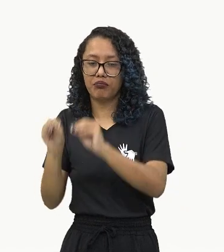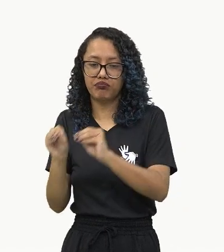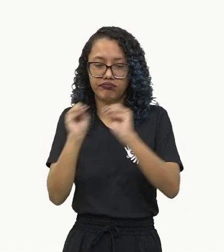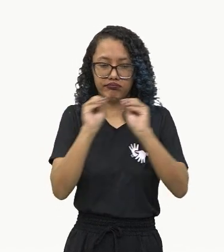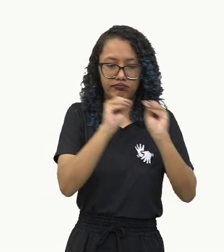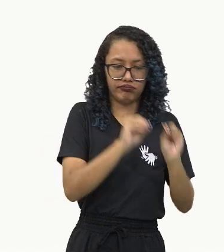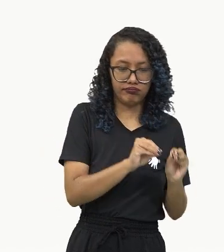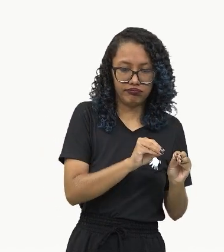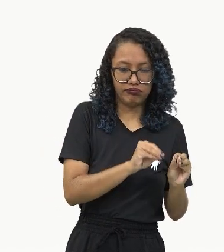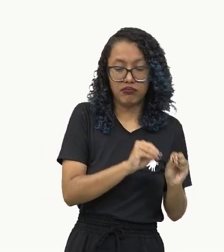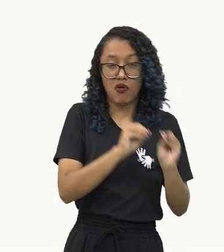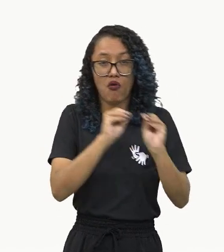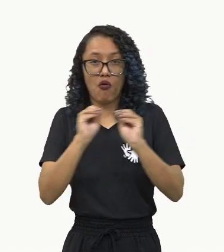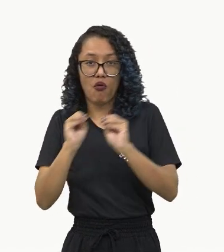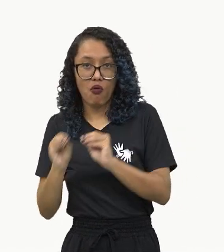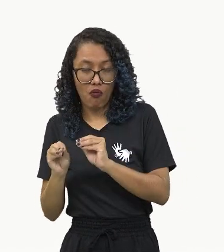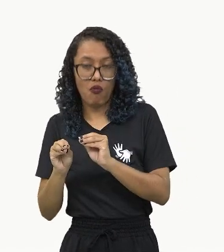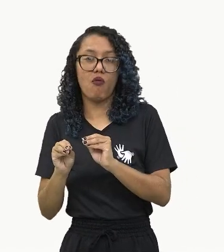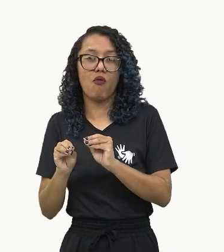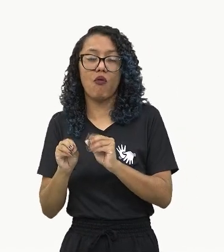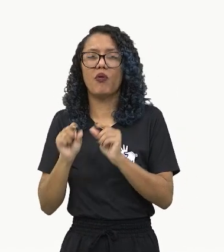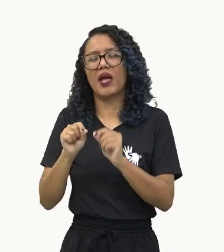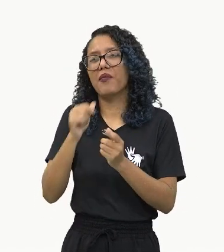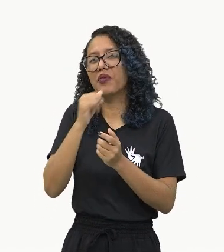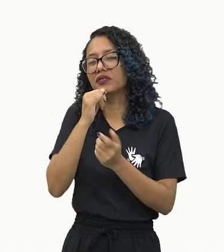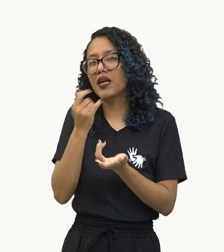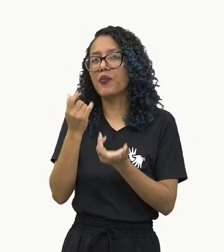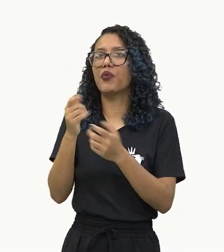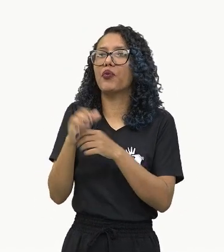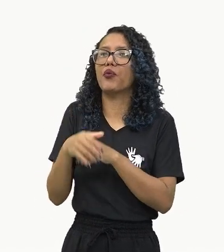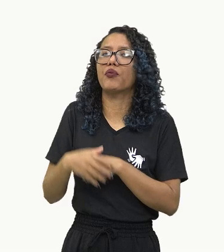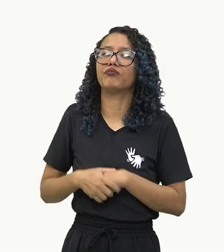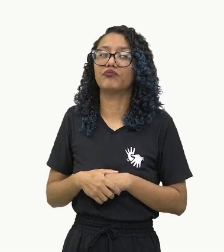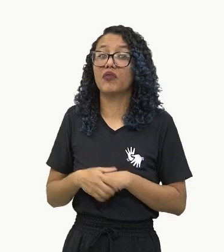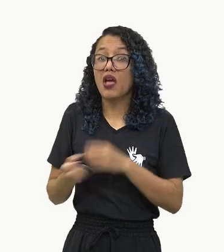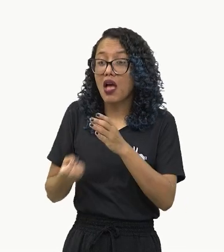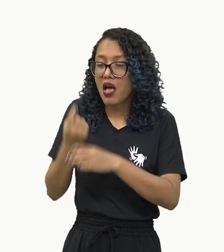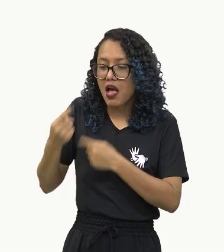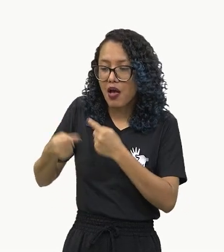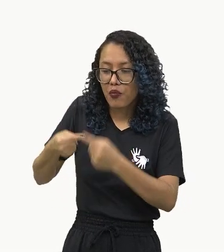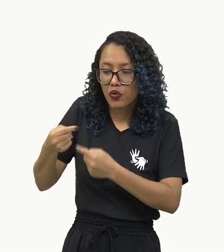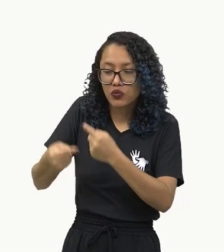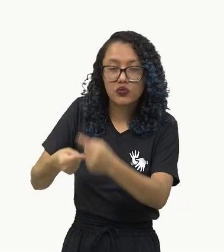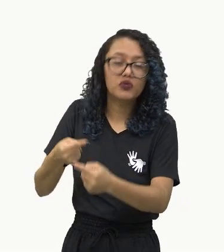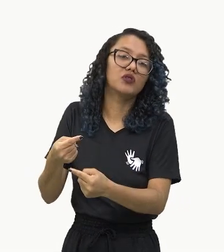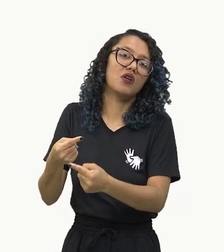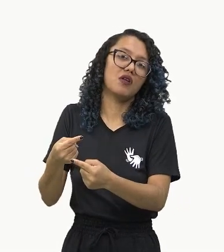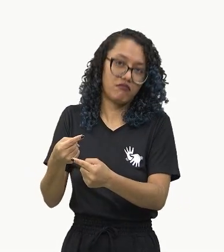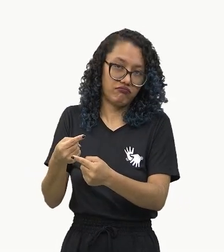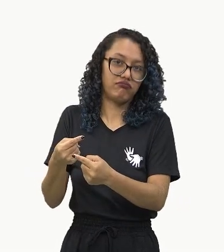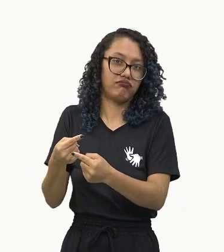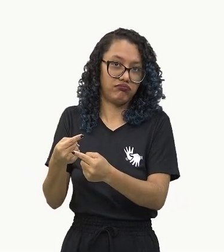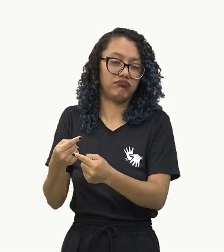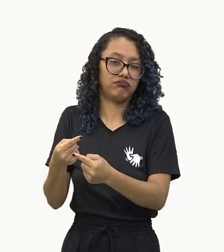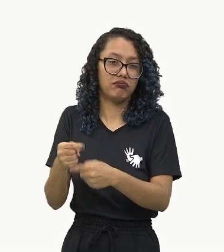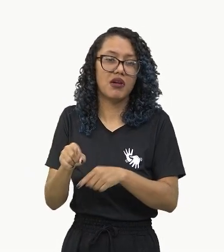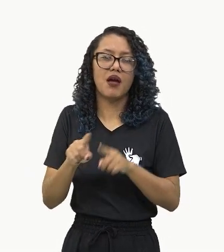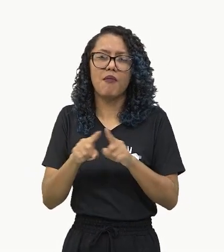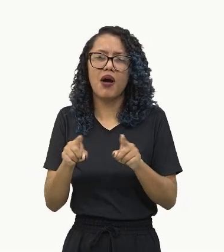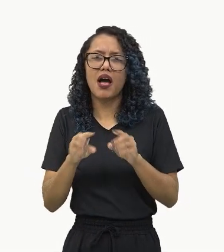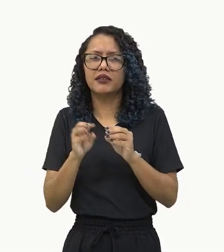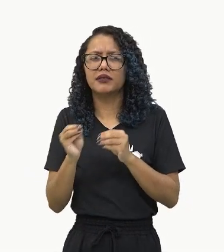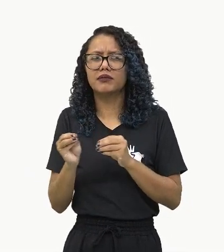para acasalamento, coisa desse tipo, né? Mas, professor, por que você está falando isso de voltar? Porque